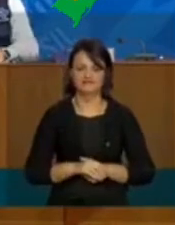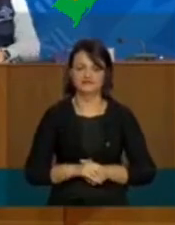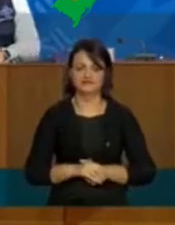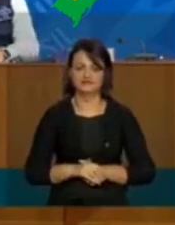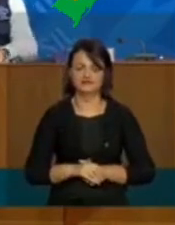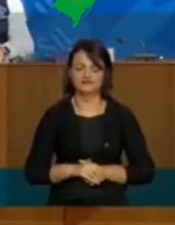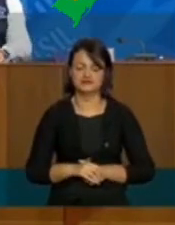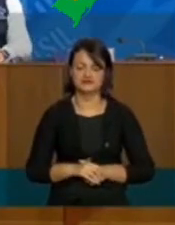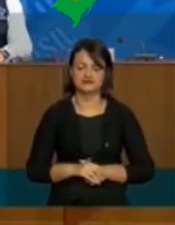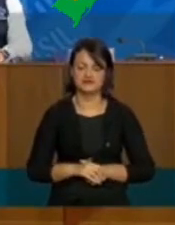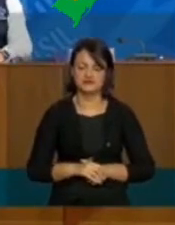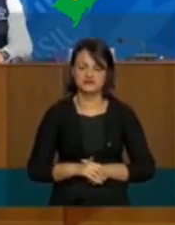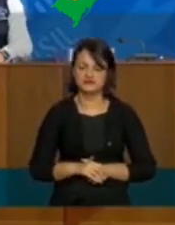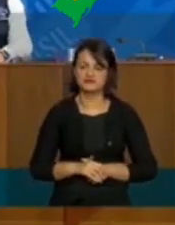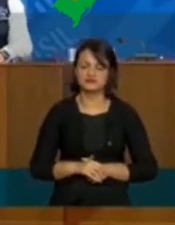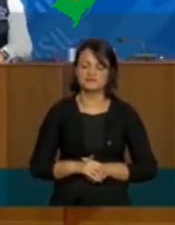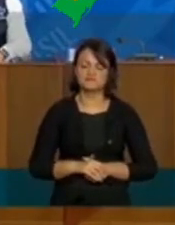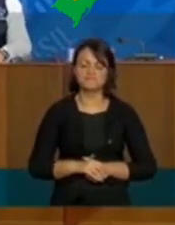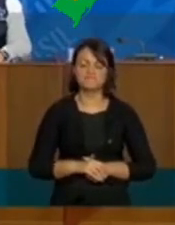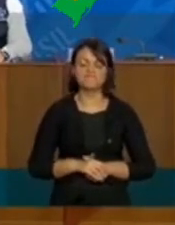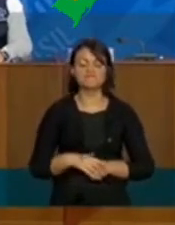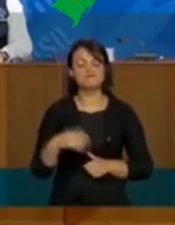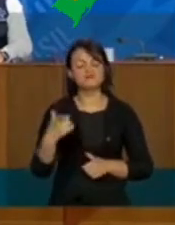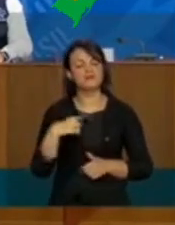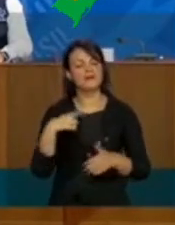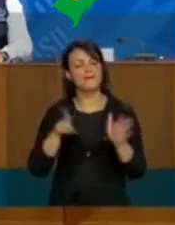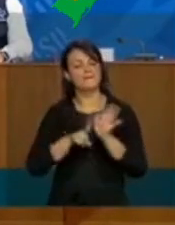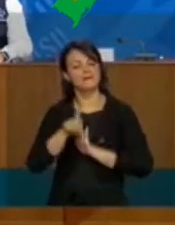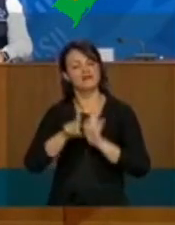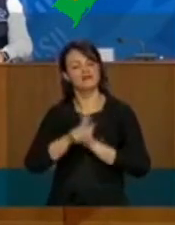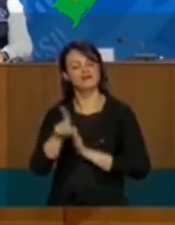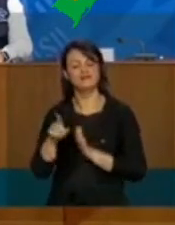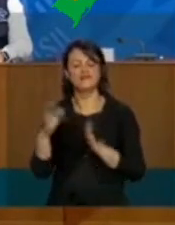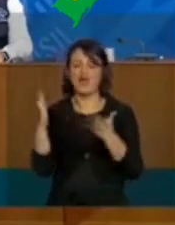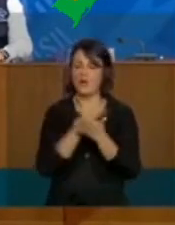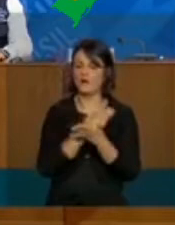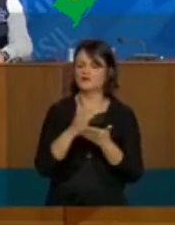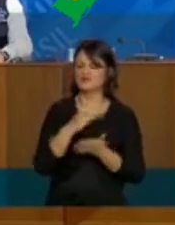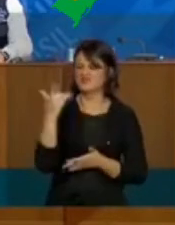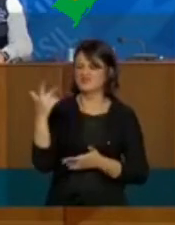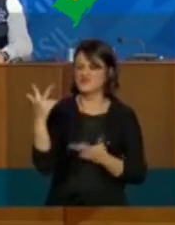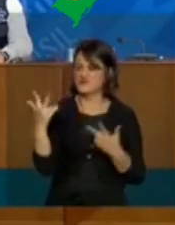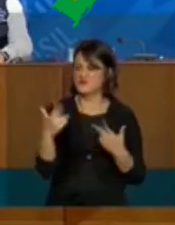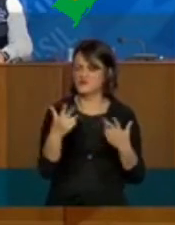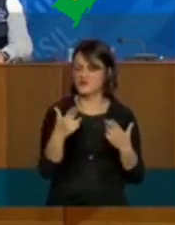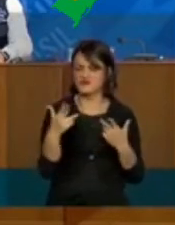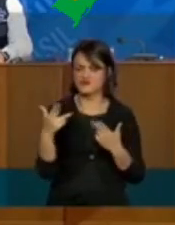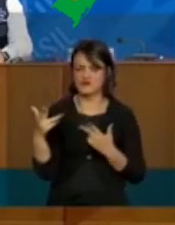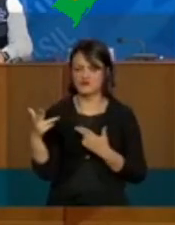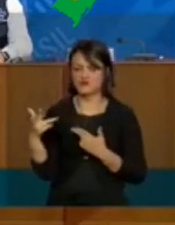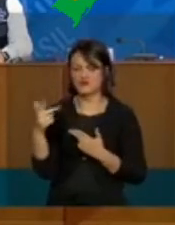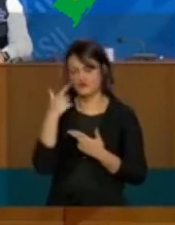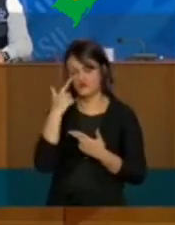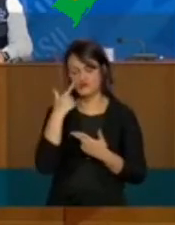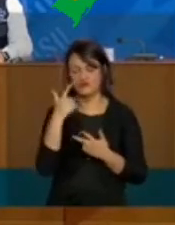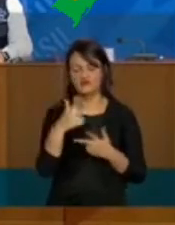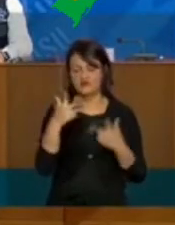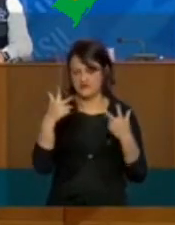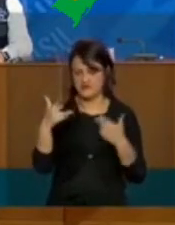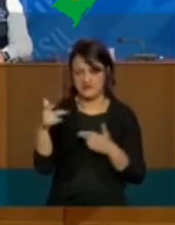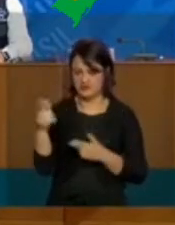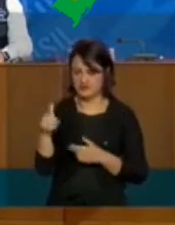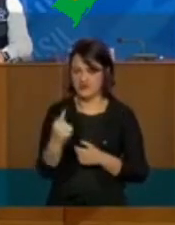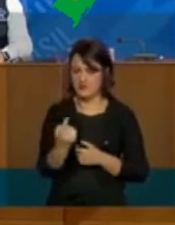Muito bem. Aqui tem perguntas, algumas se repetem, aqui eu vou tentar puxar só as que não têm